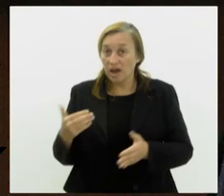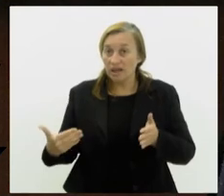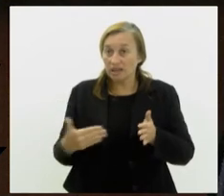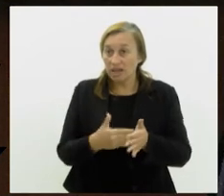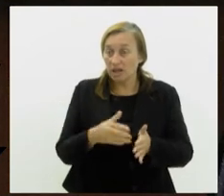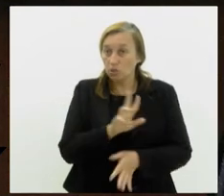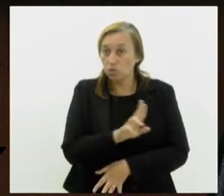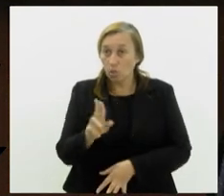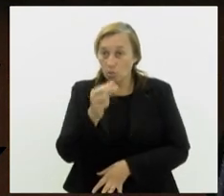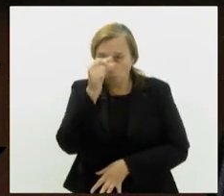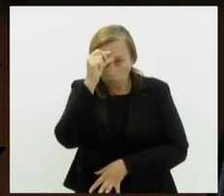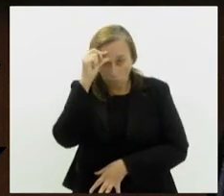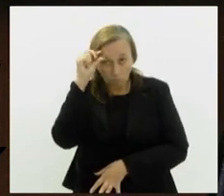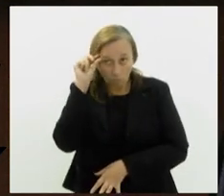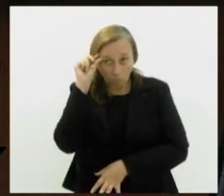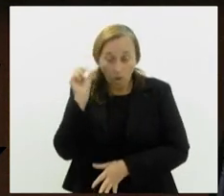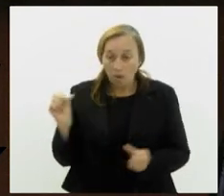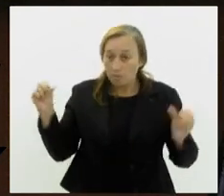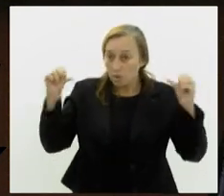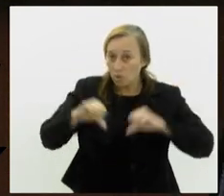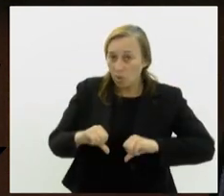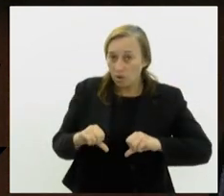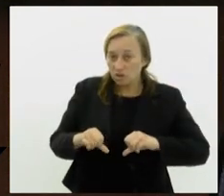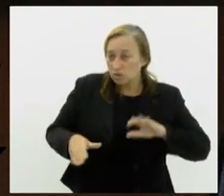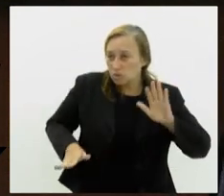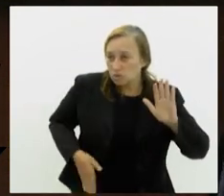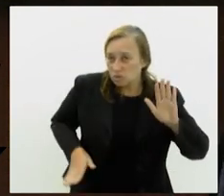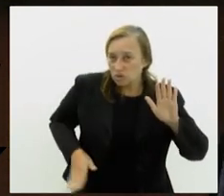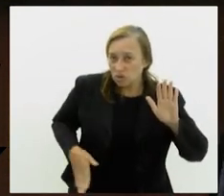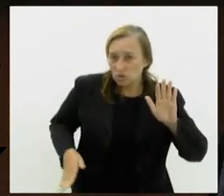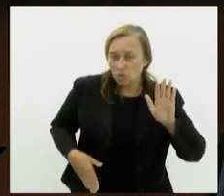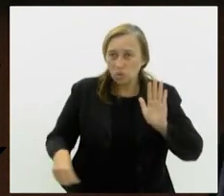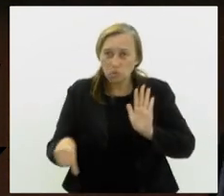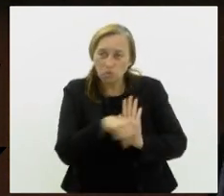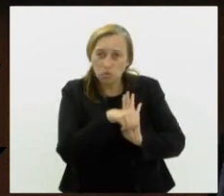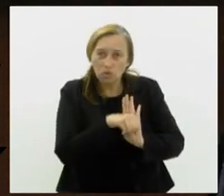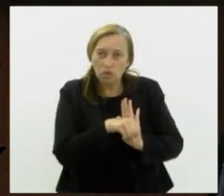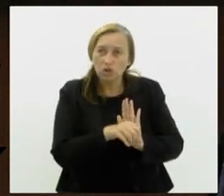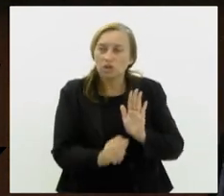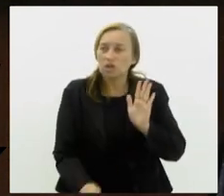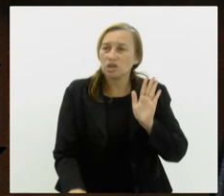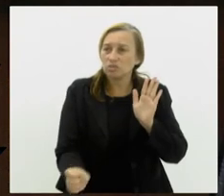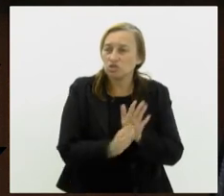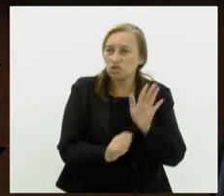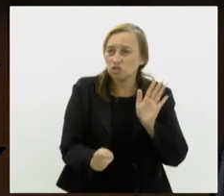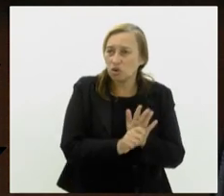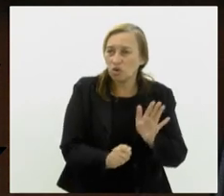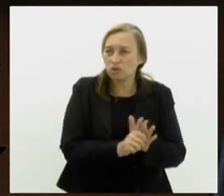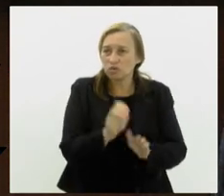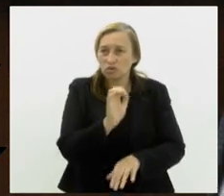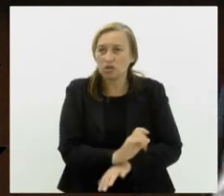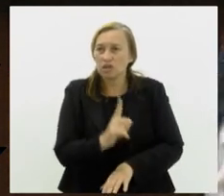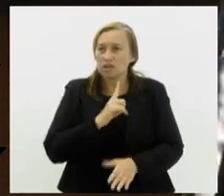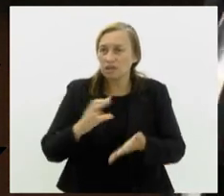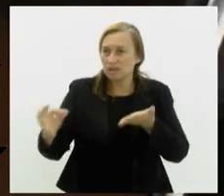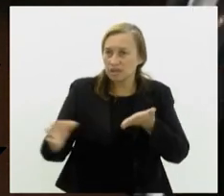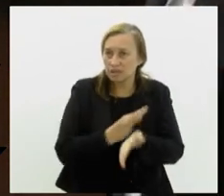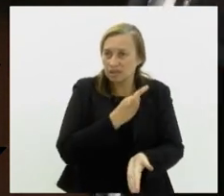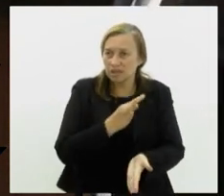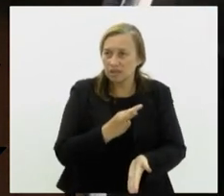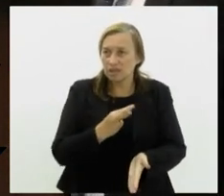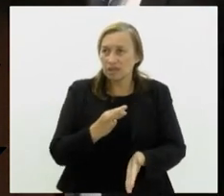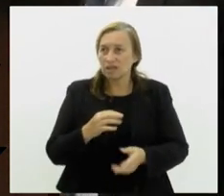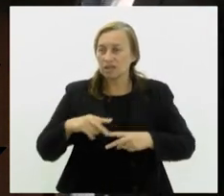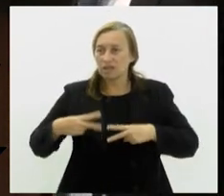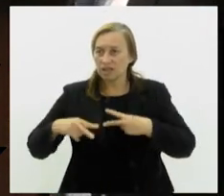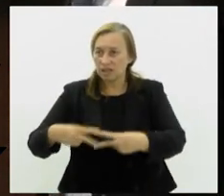regozija ao lado dos piores traficantes de drogas nesse estado, ele tem a assinatura dele, o DNA dele,